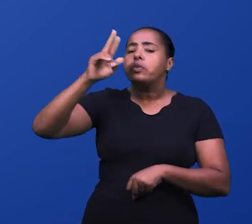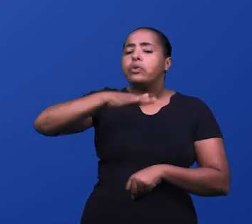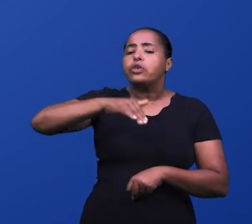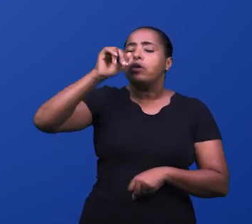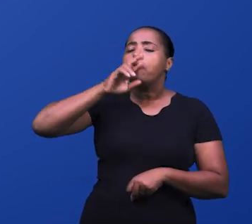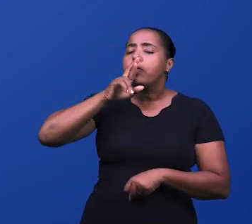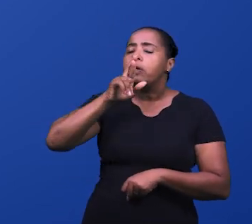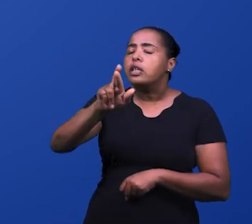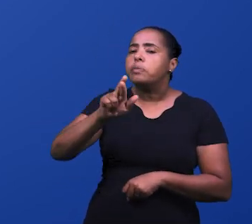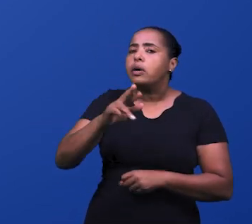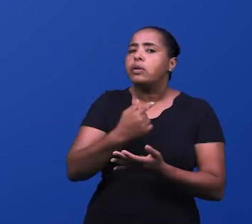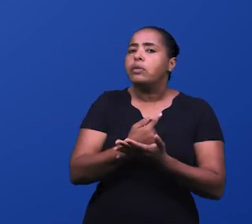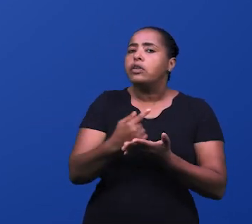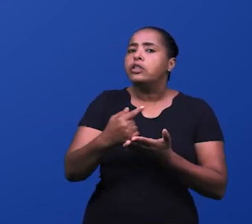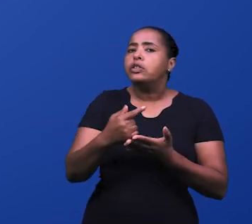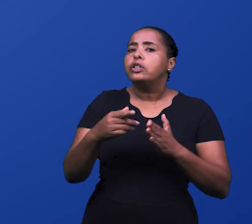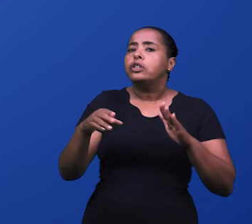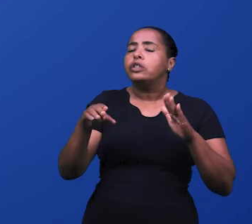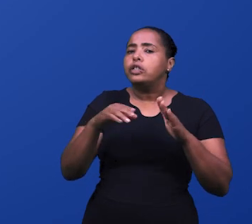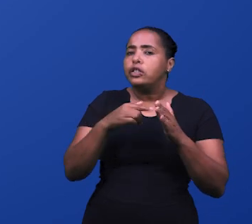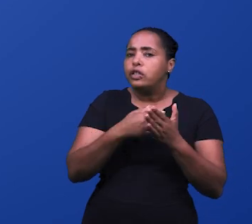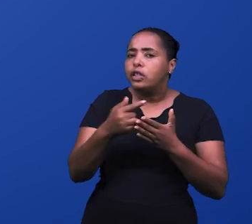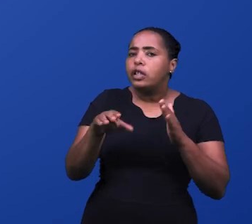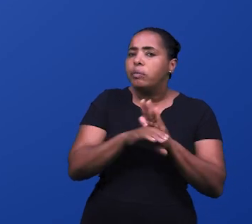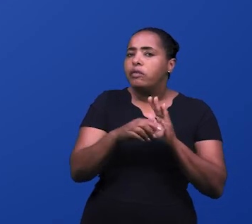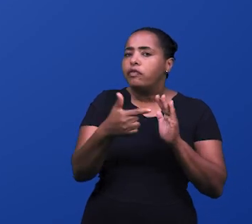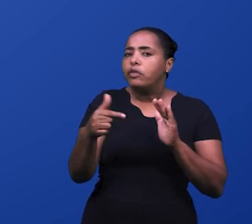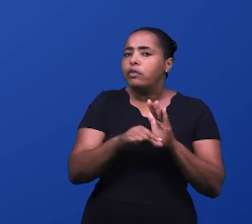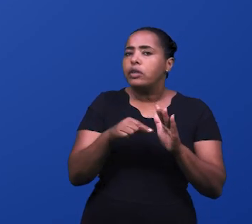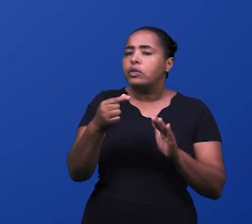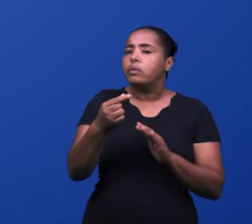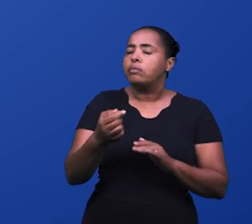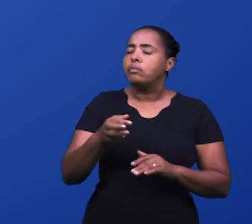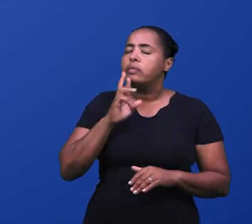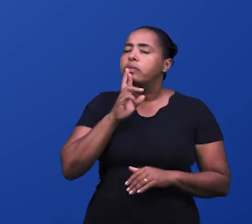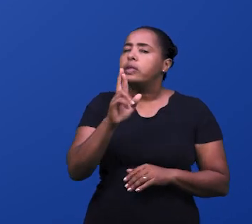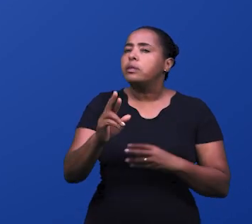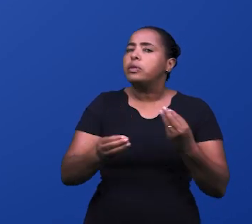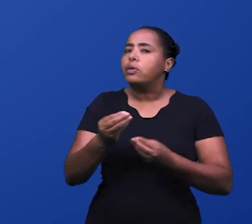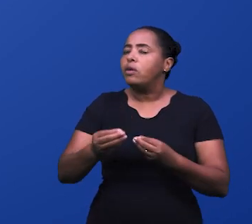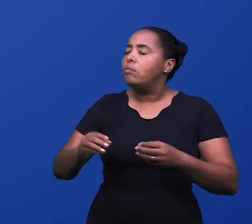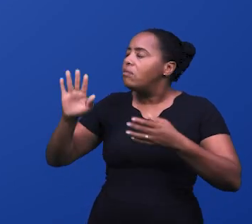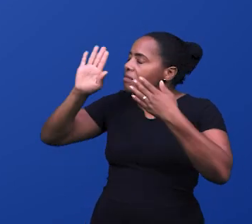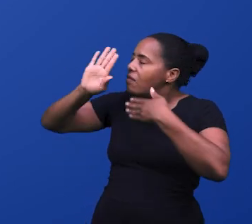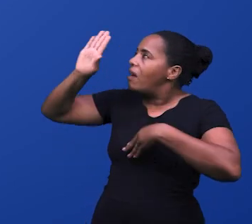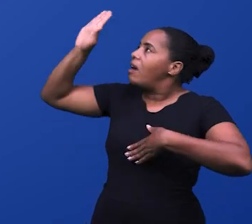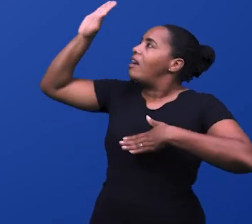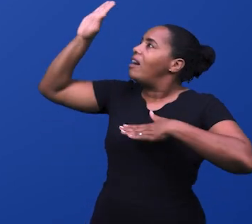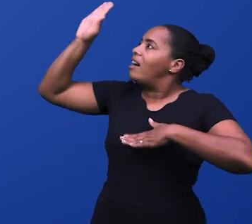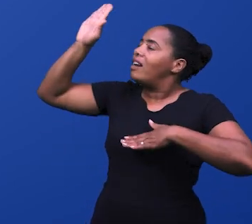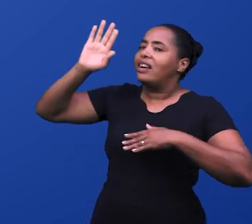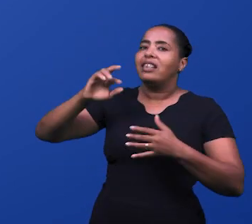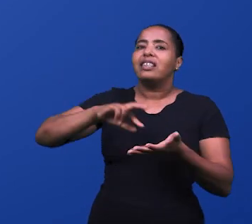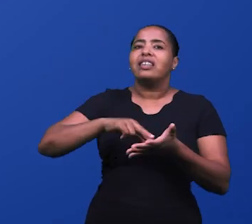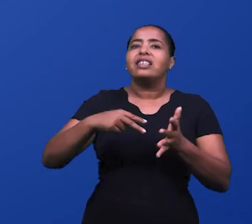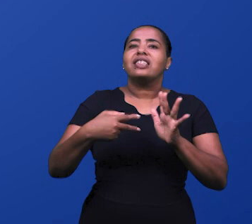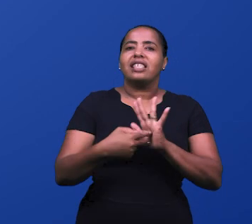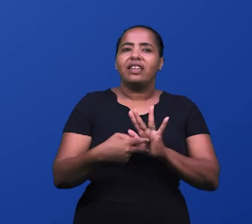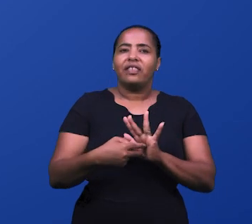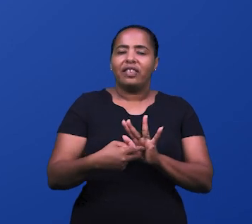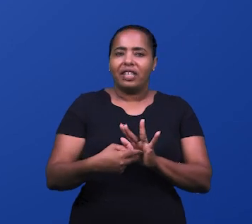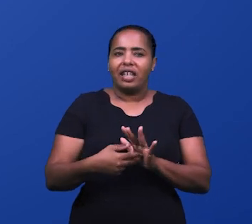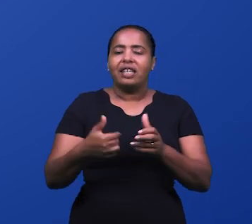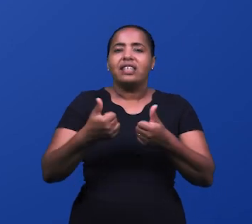Gênesis 22, 1? Resposta. Ele respondeu, estou aqui. Que significava que